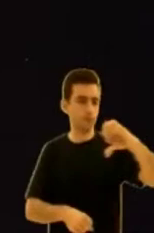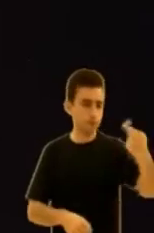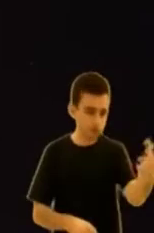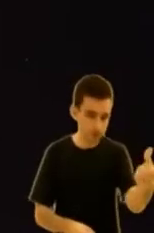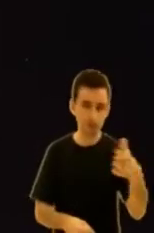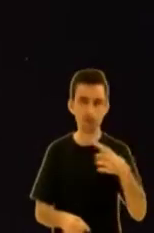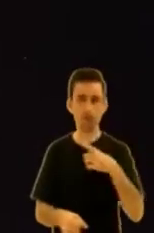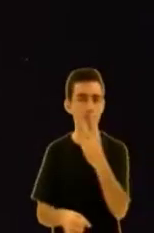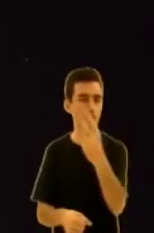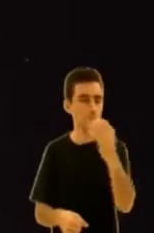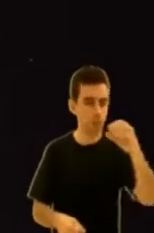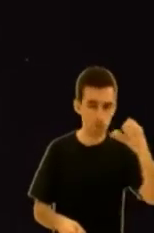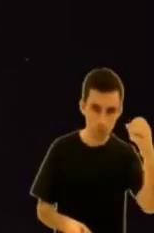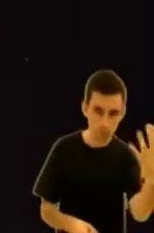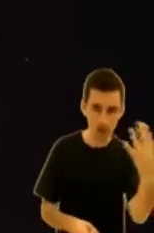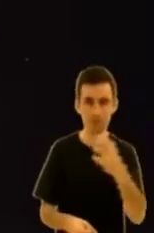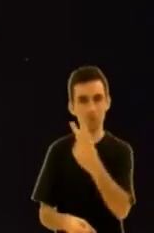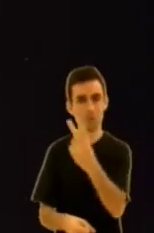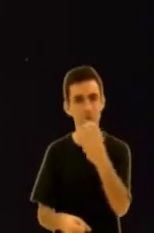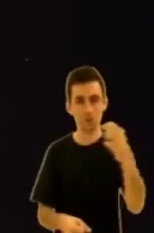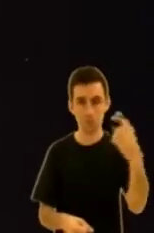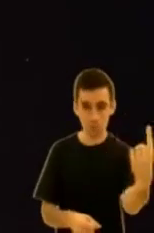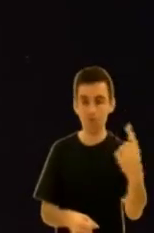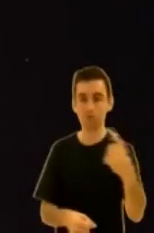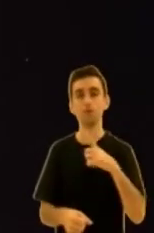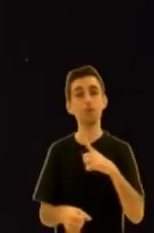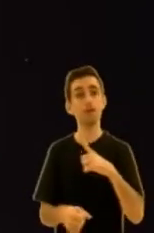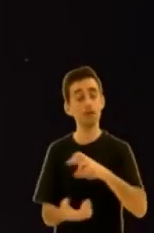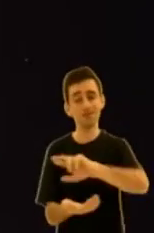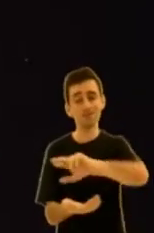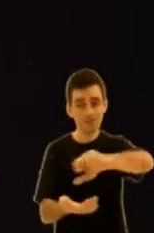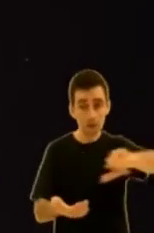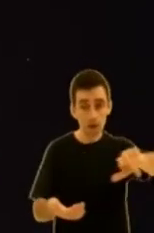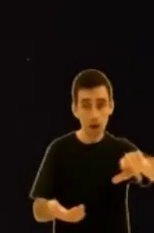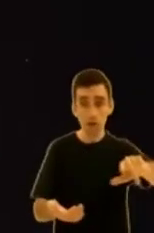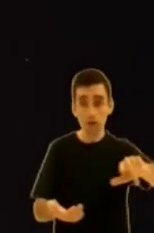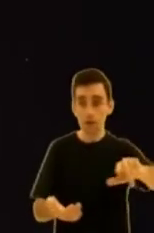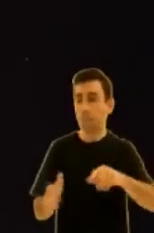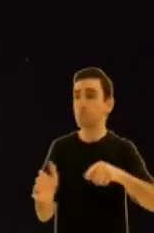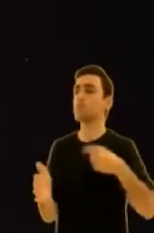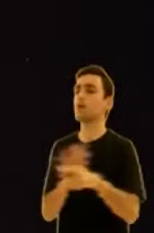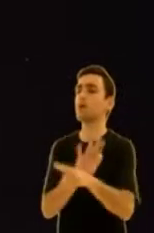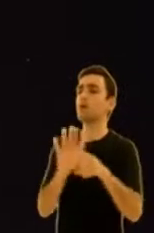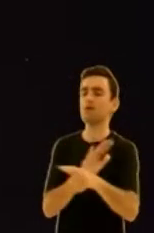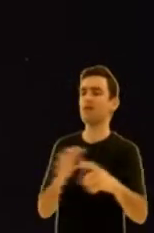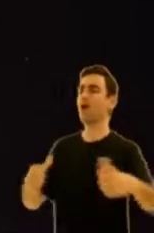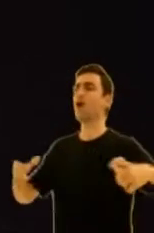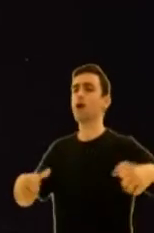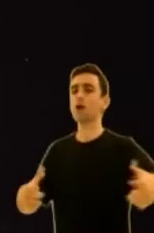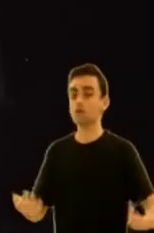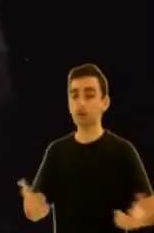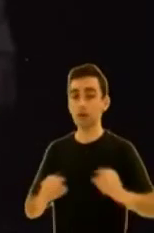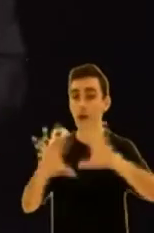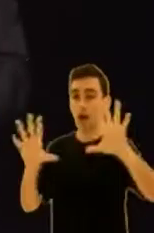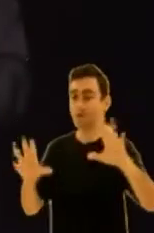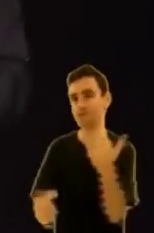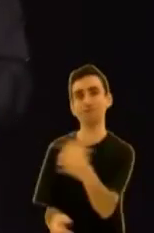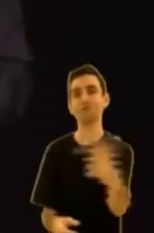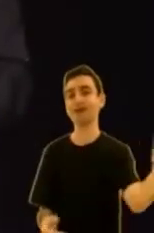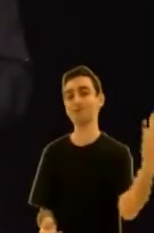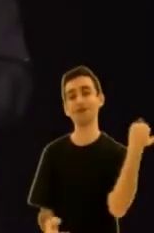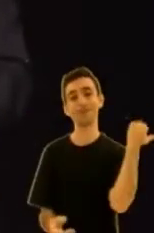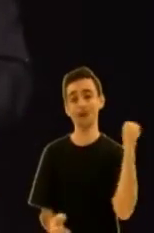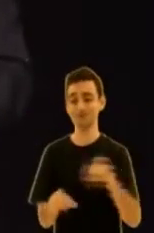97, 2004, 2001. Por quê? Porque nós não tínhamos estes sistemas todos